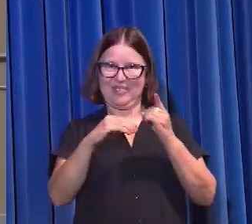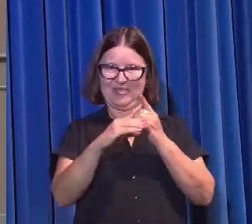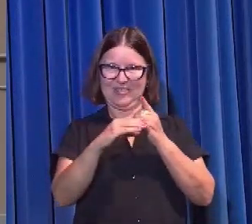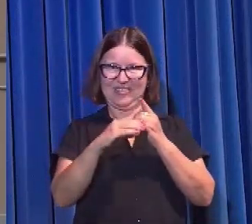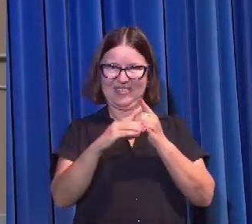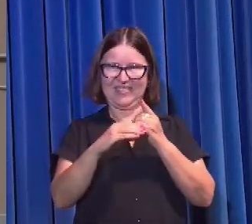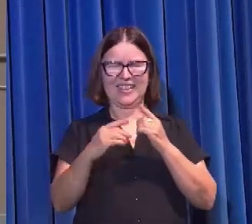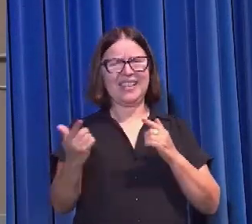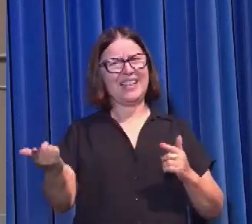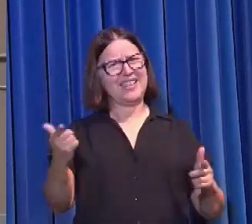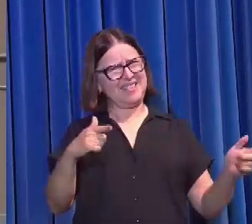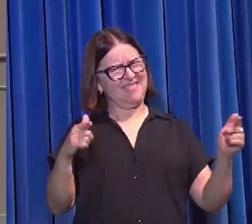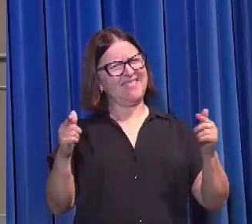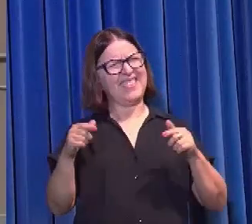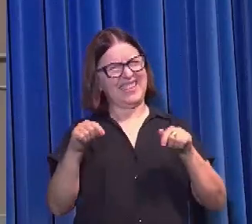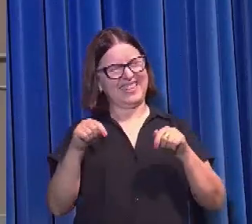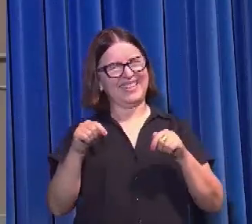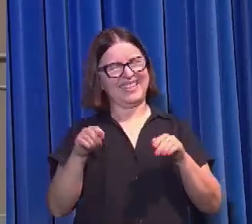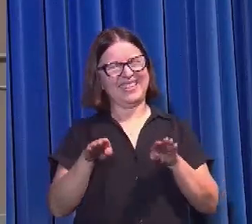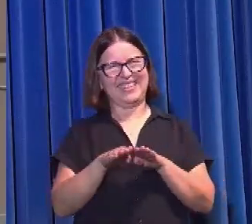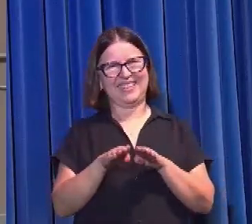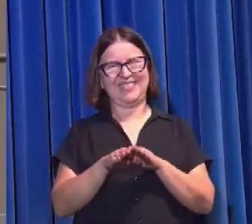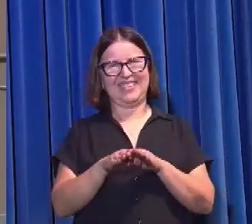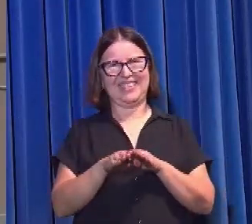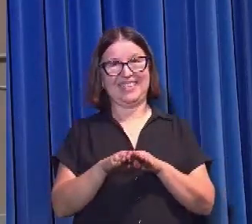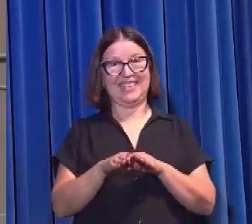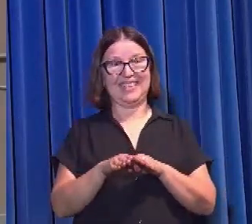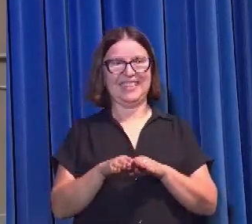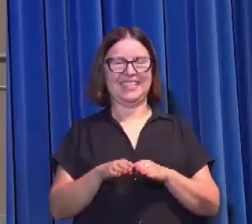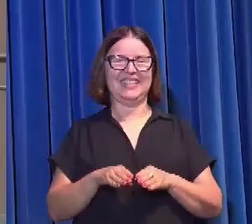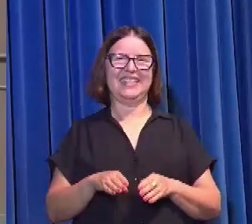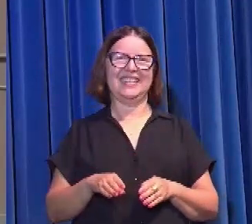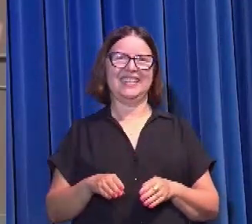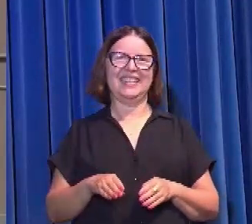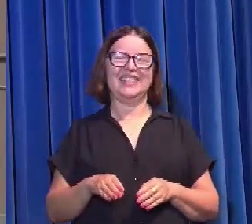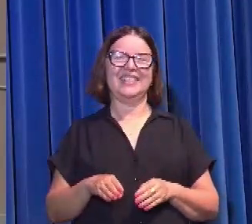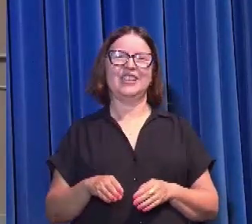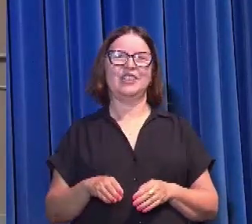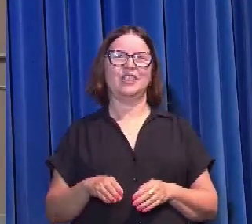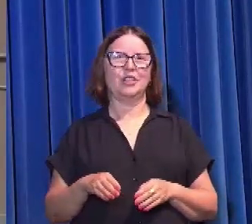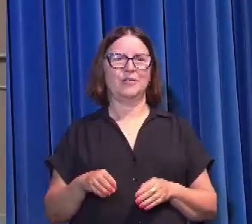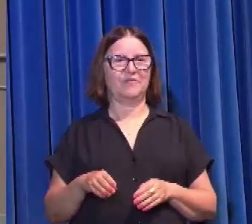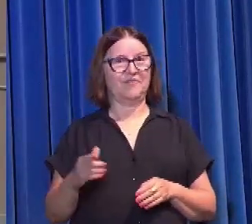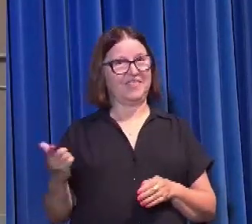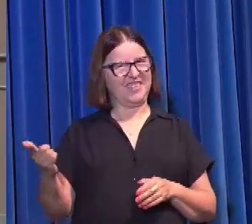venha congregar conosco. Você que ainda não creu ou que já creu, venha congregar.